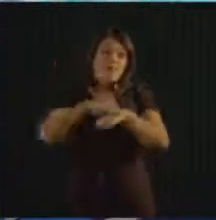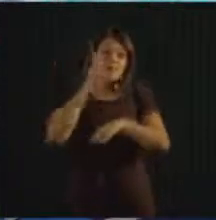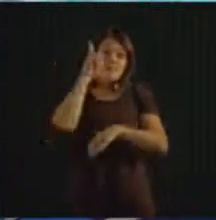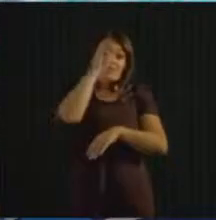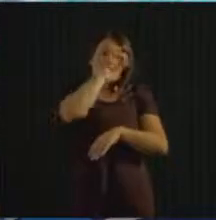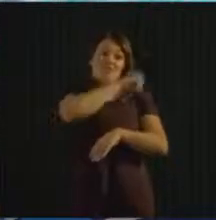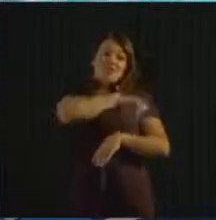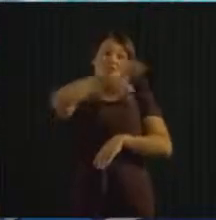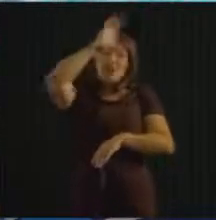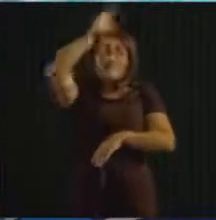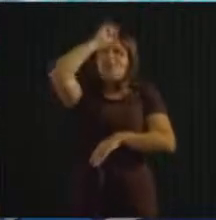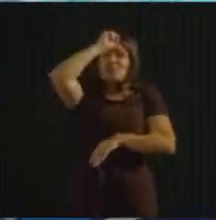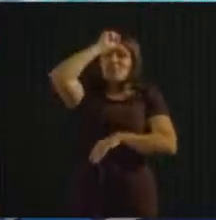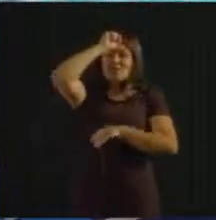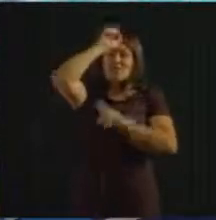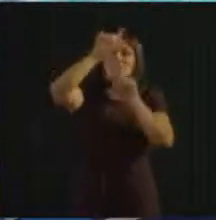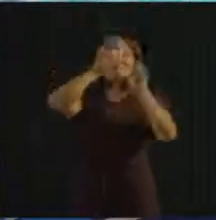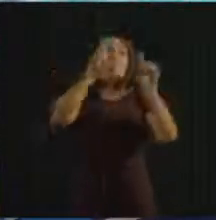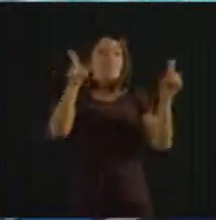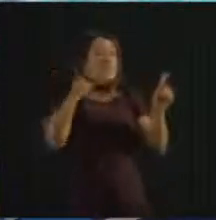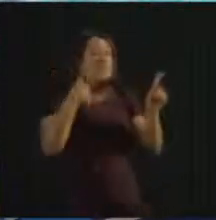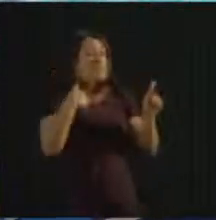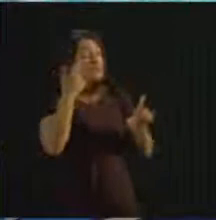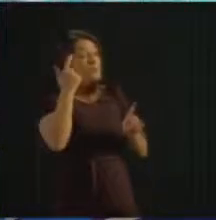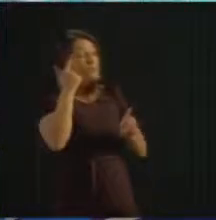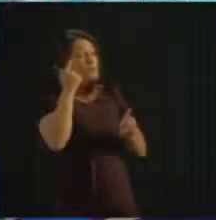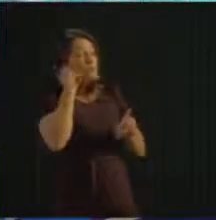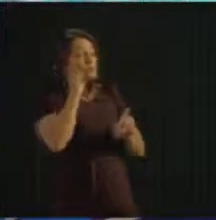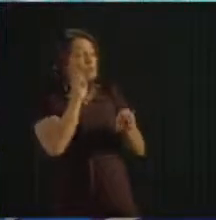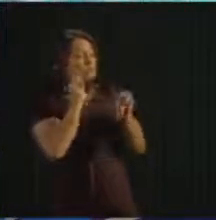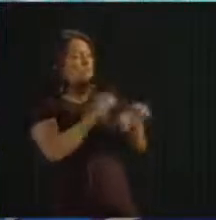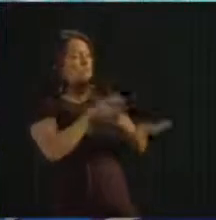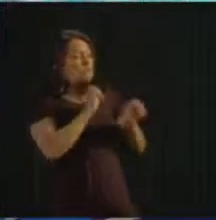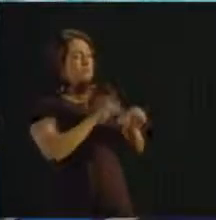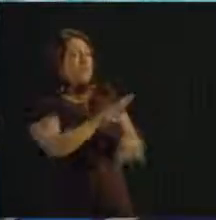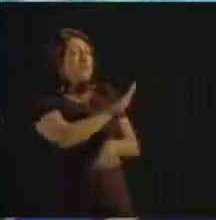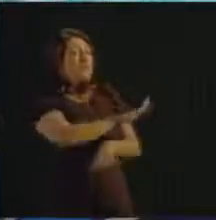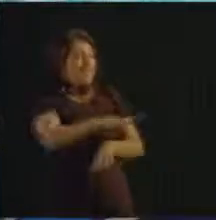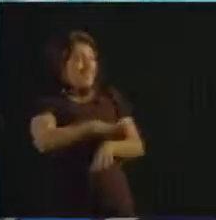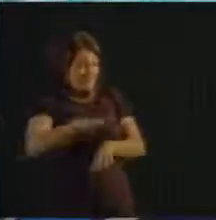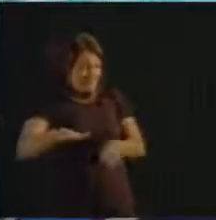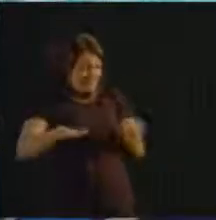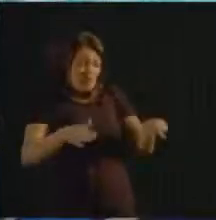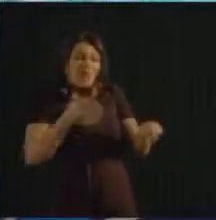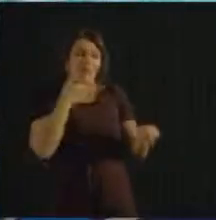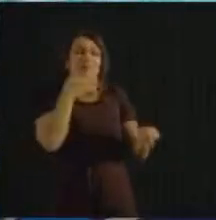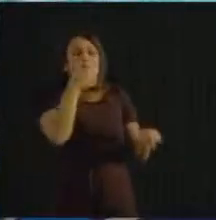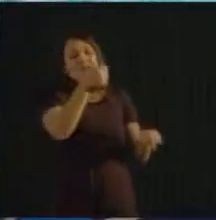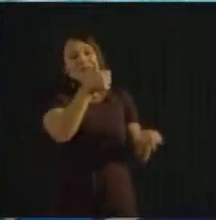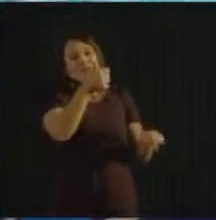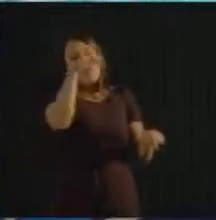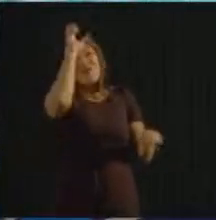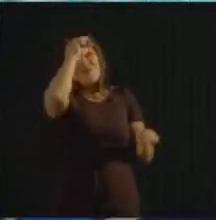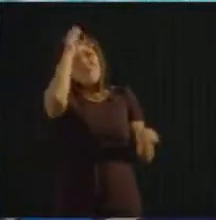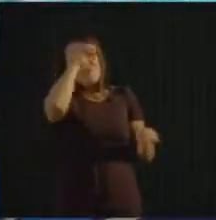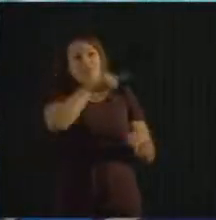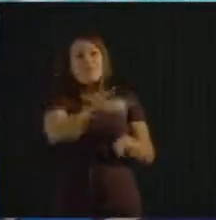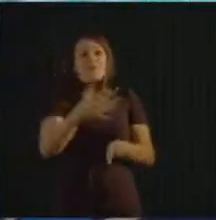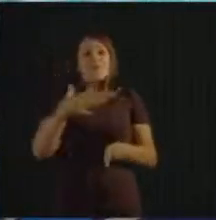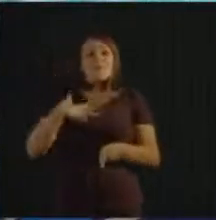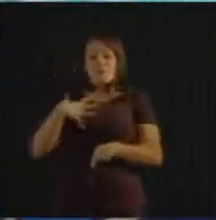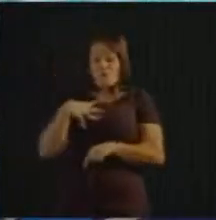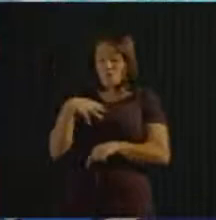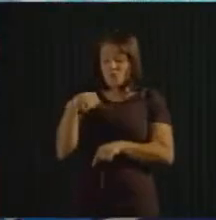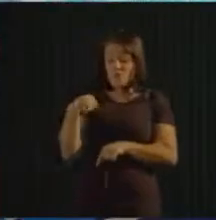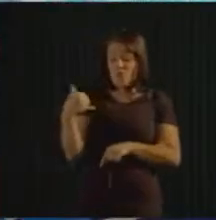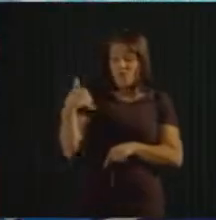educarmos. não é impossível. Mas eu penso que é a partir da educação ambiental nas escolas. O meu filho mais